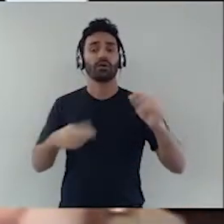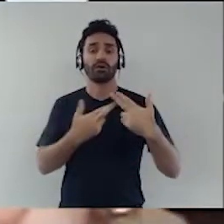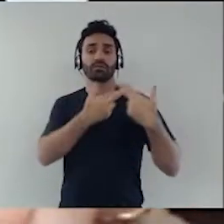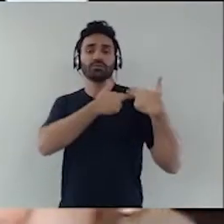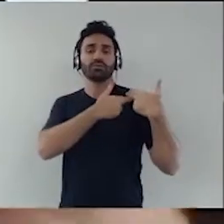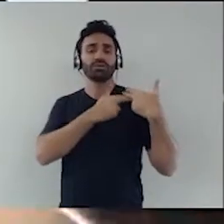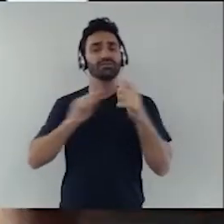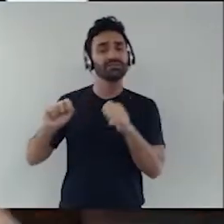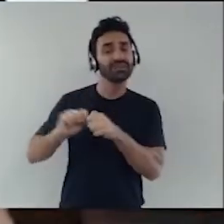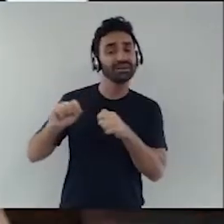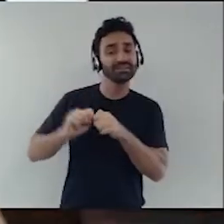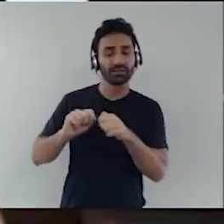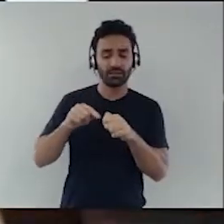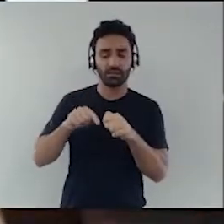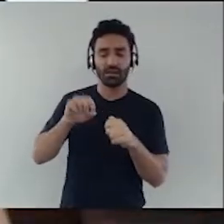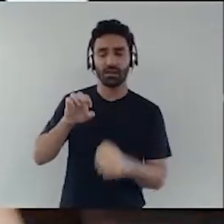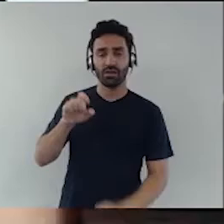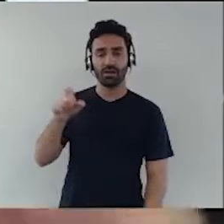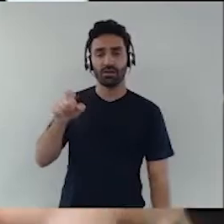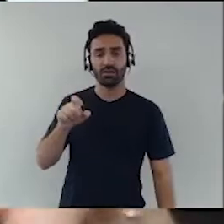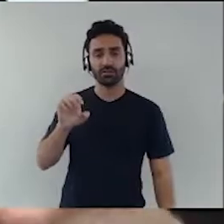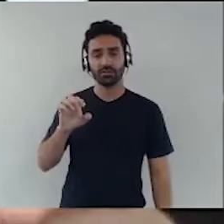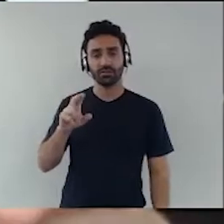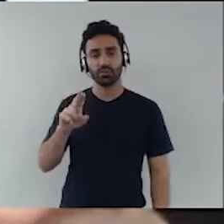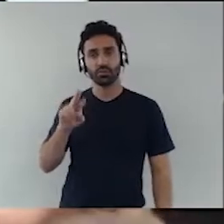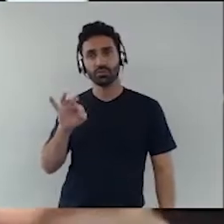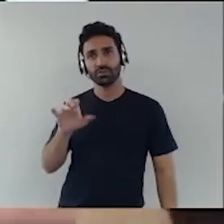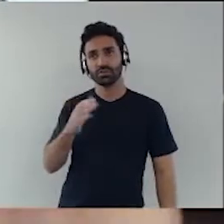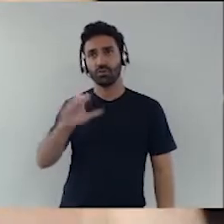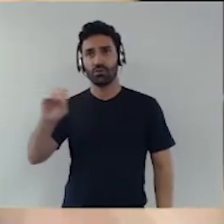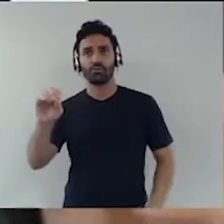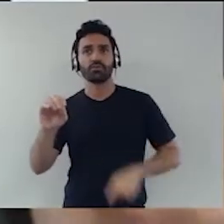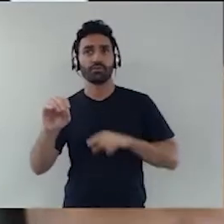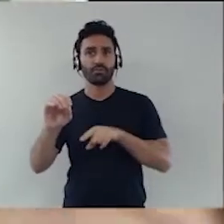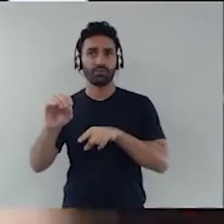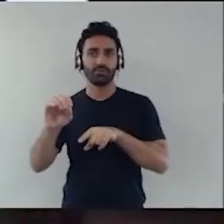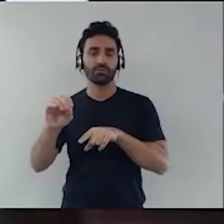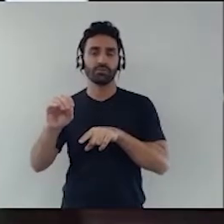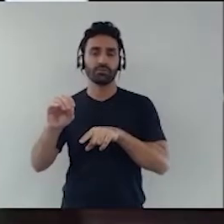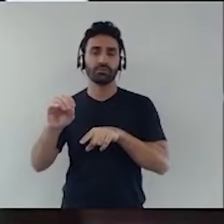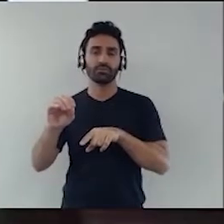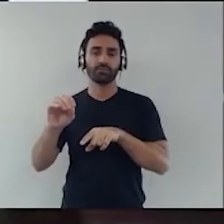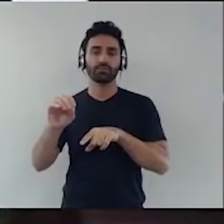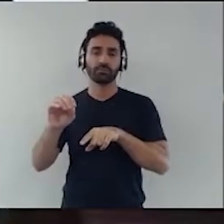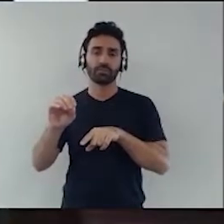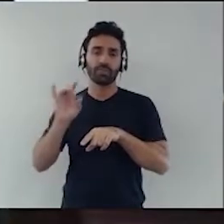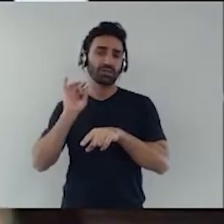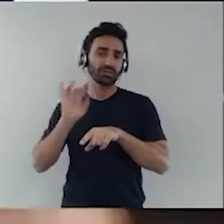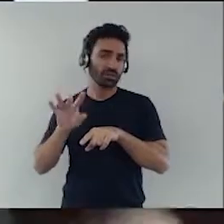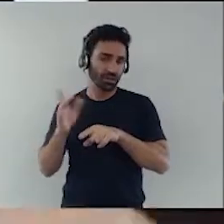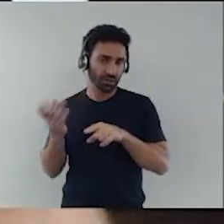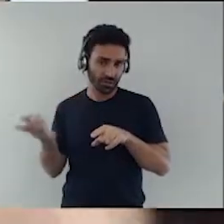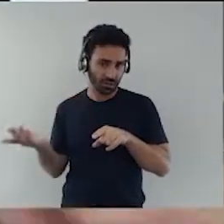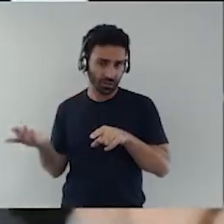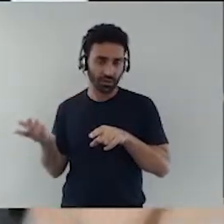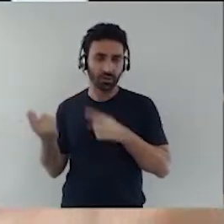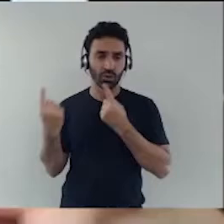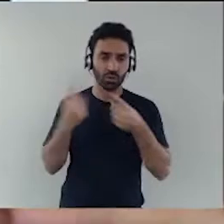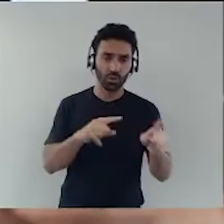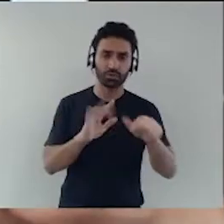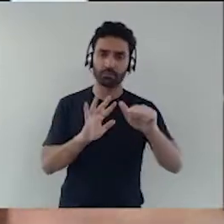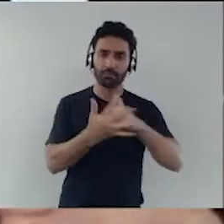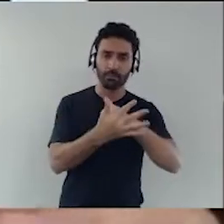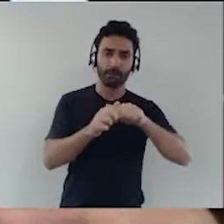execução. E execução também poderia ser não só por combate às endemias,